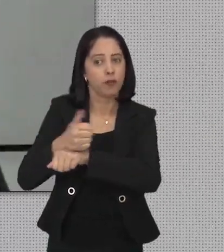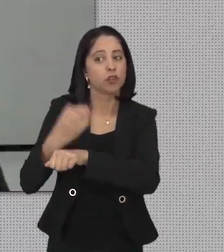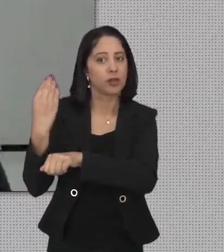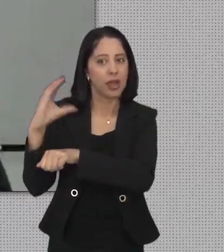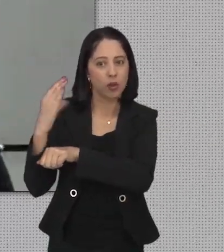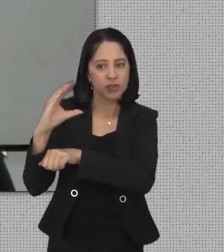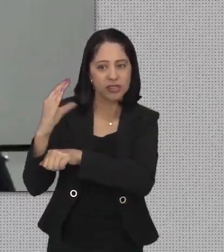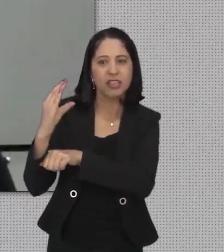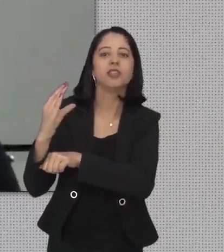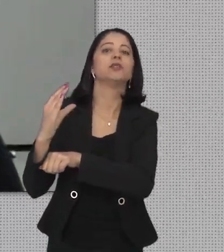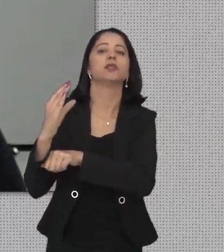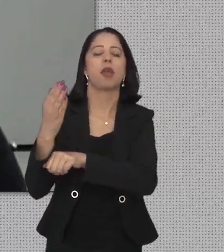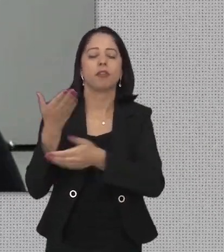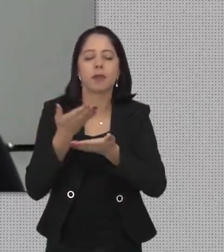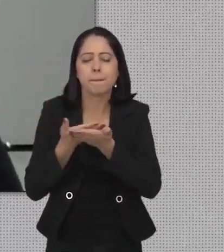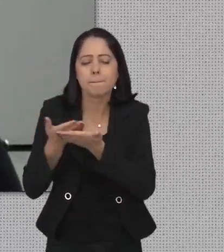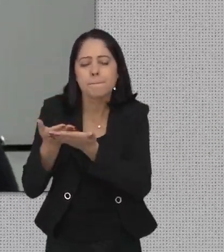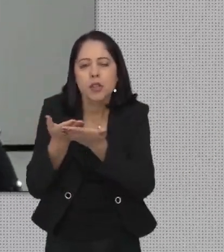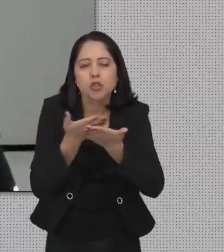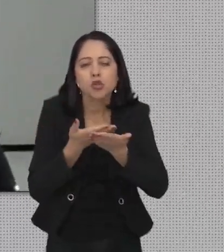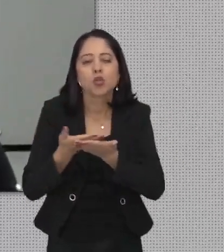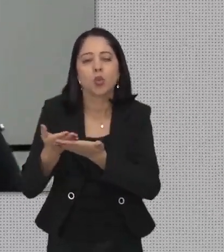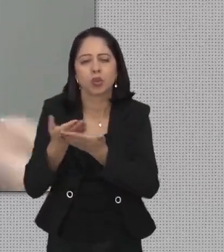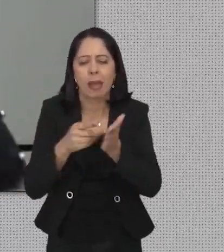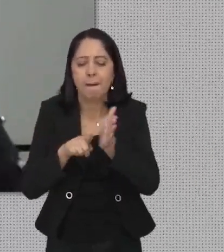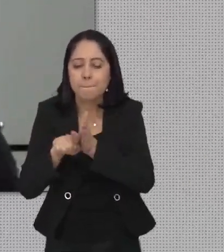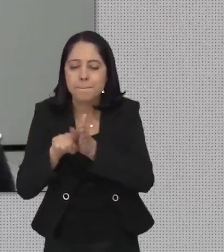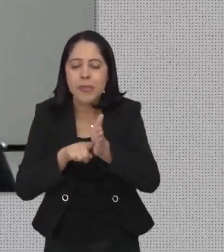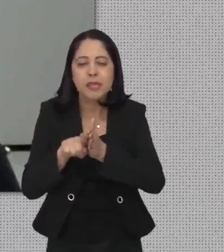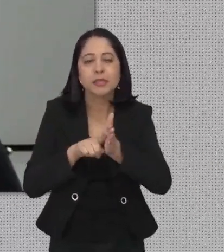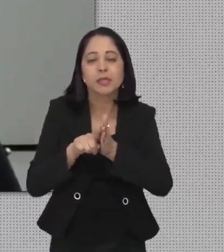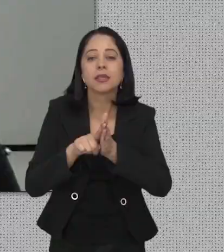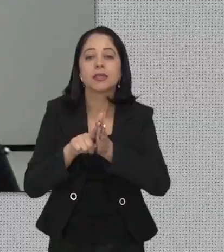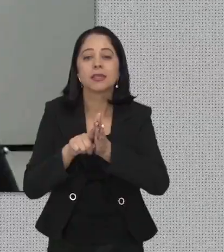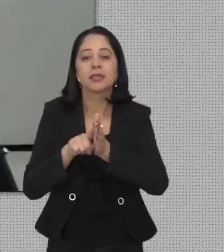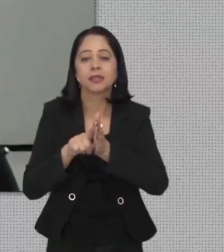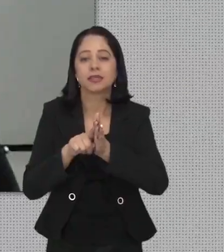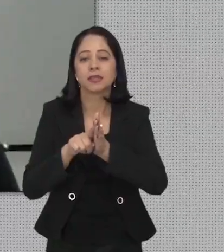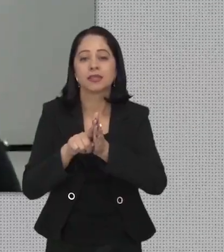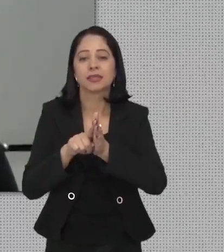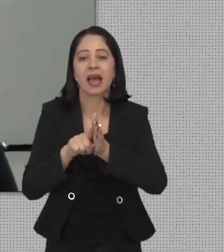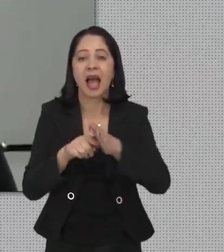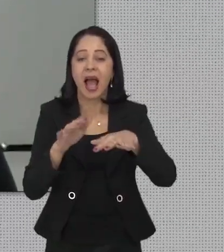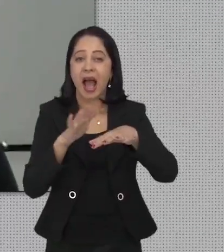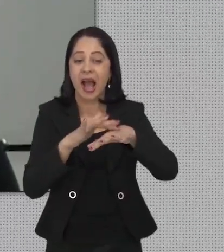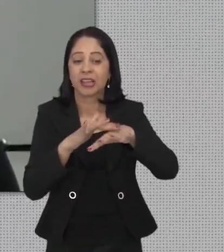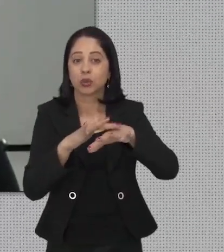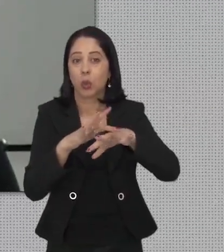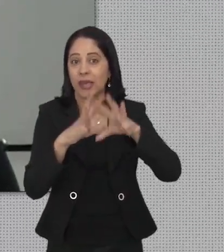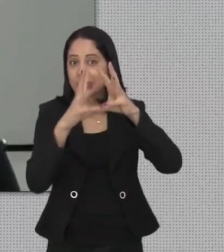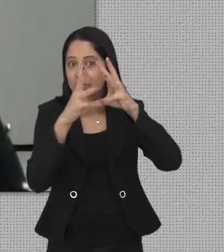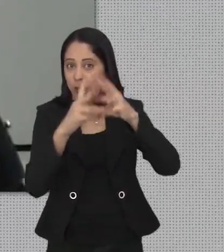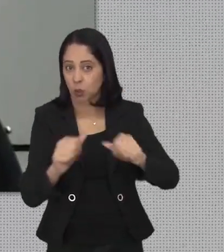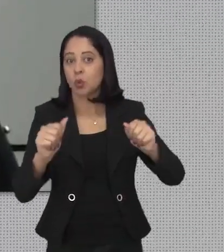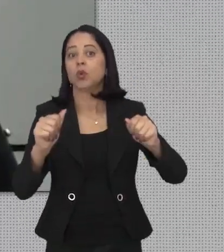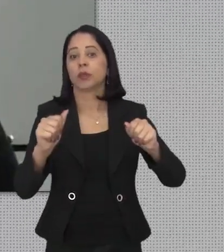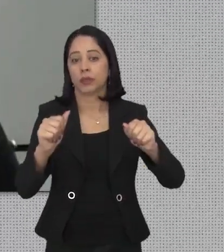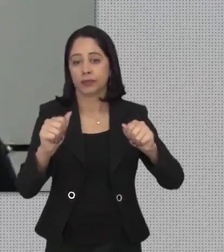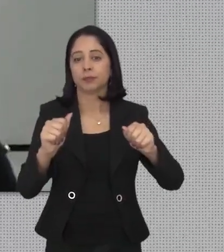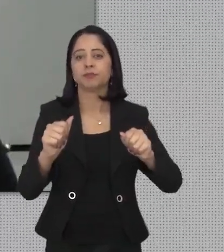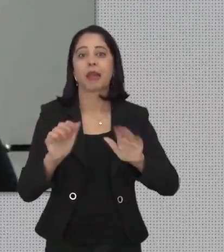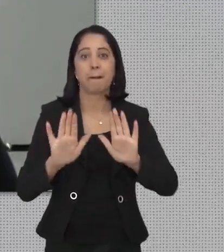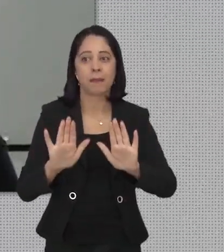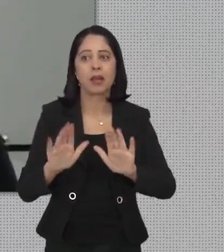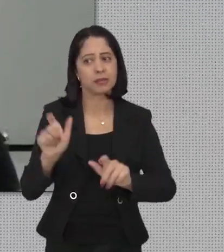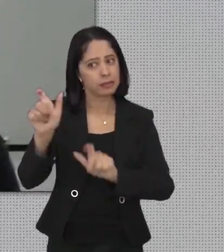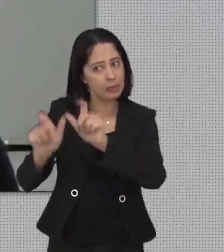procuraram alternativas antes da descoberta do antibiótico, né, que acabou resolvendo o problema, mas